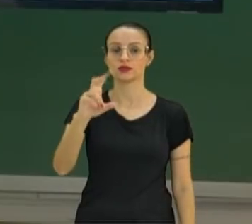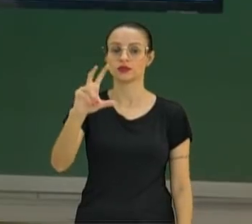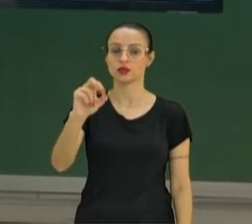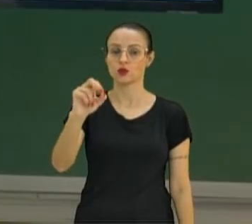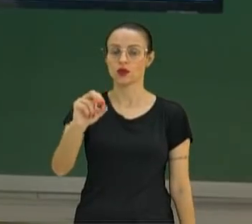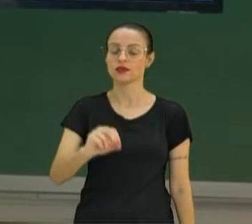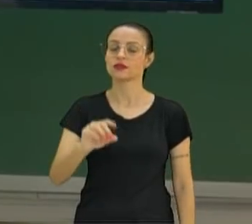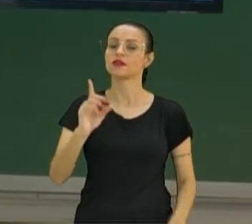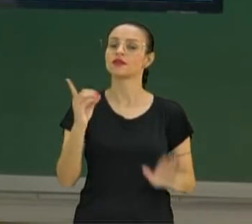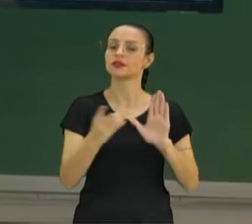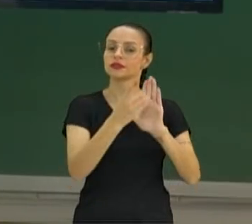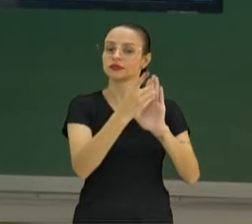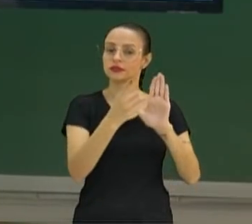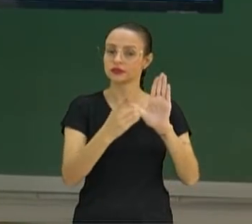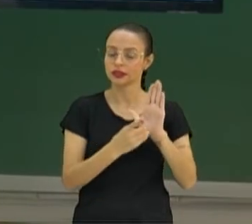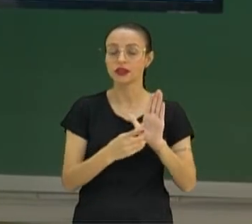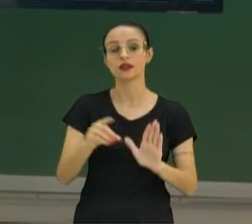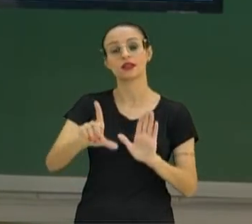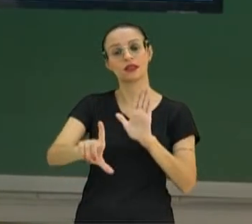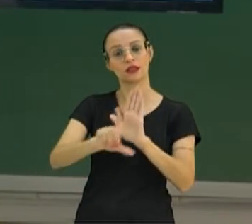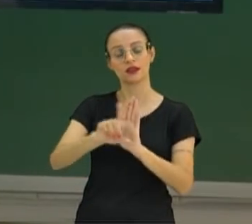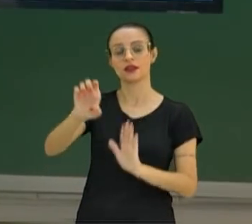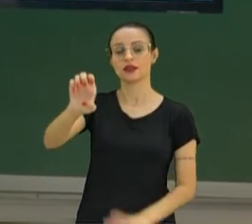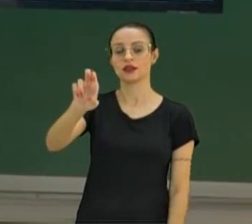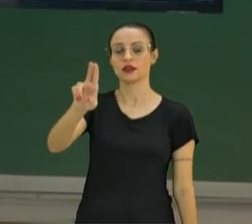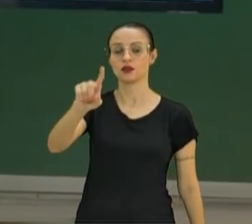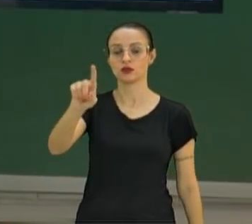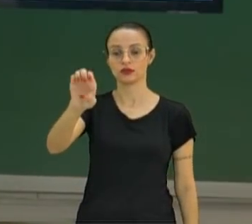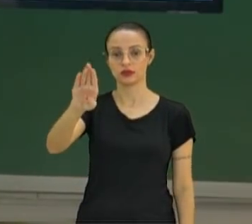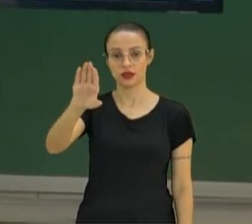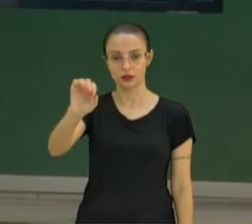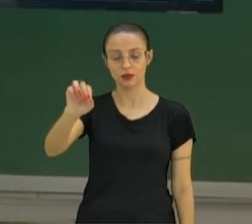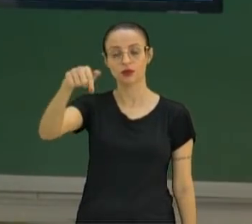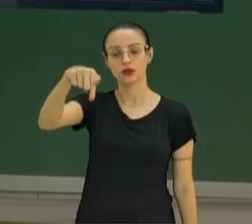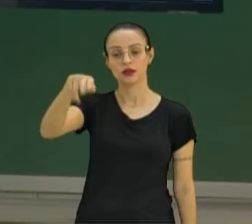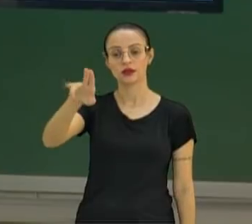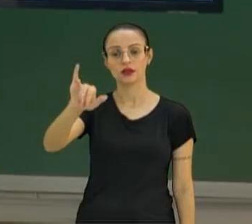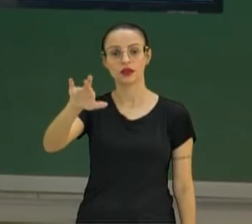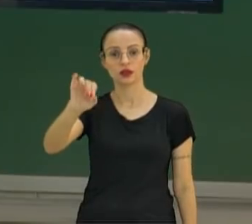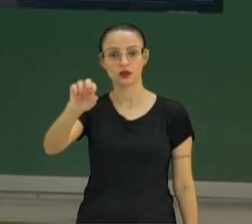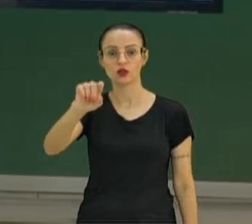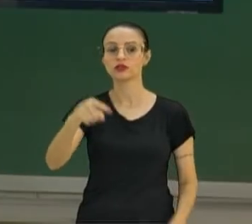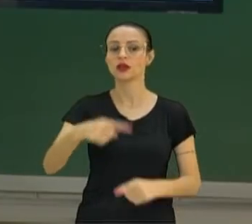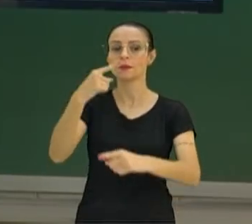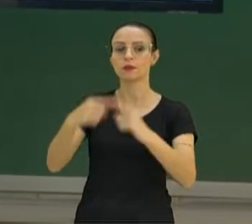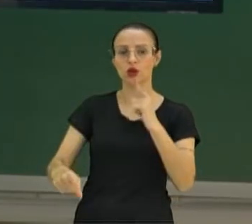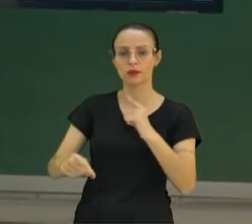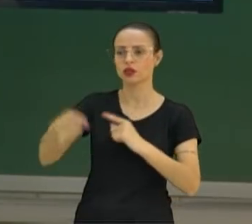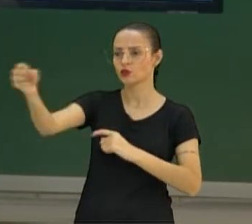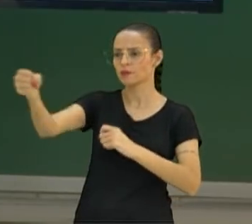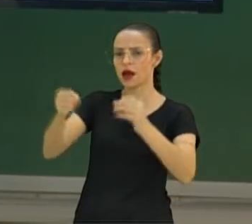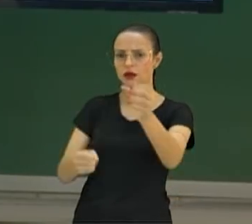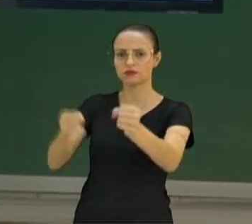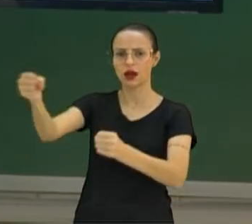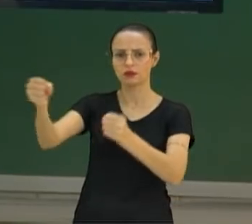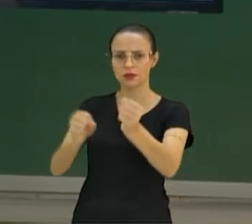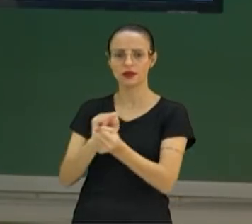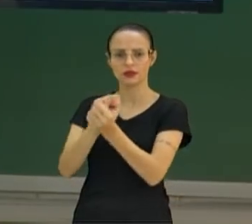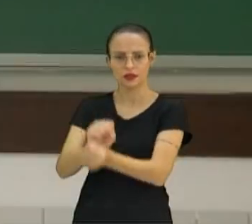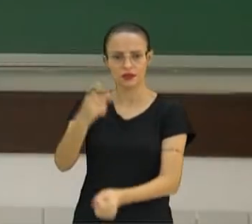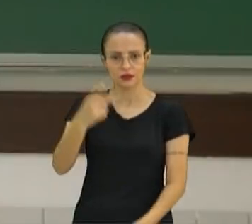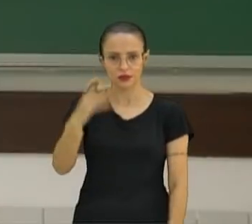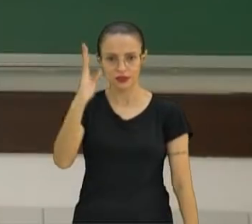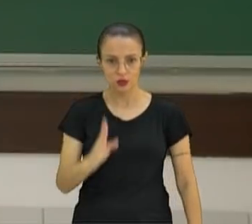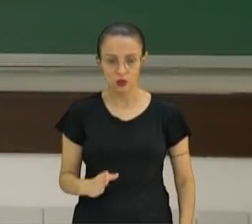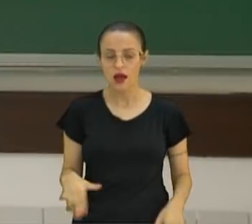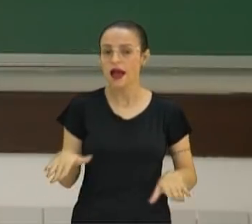fazer o decreto da Lei Eusébio de Queiroz. O que dizia essa lei? Proibia o tráfico de escravos para o Brasil. Prof,